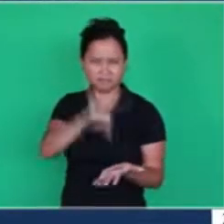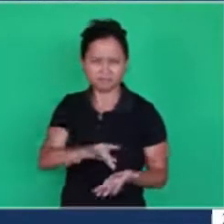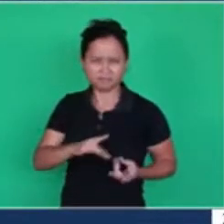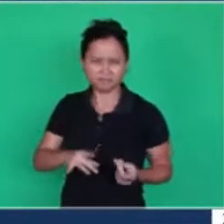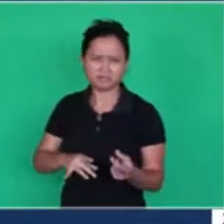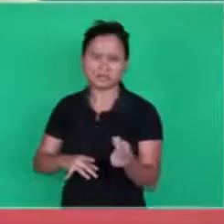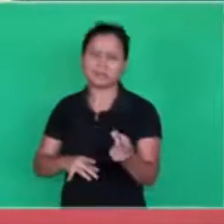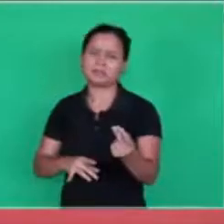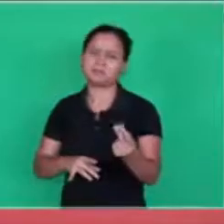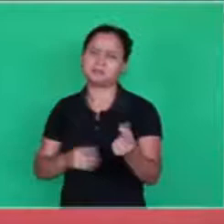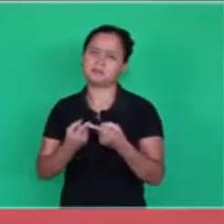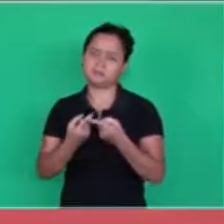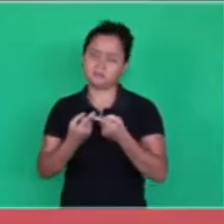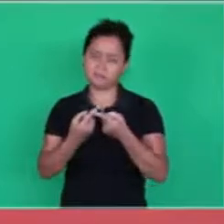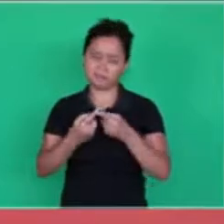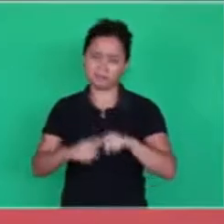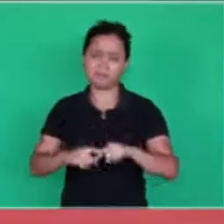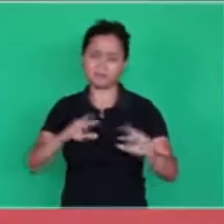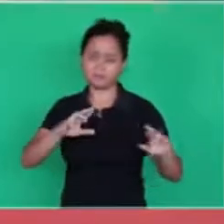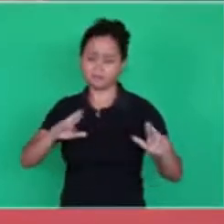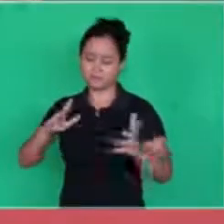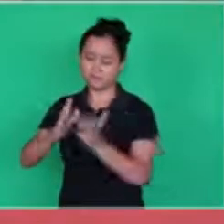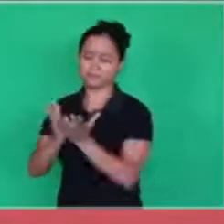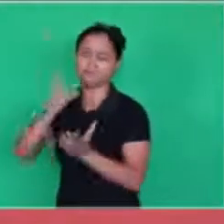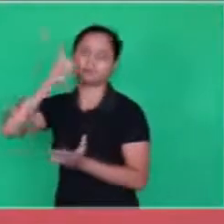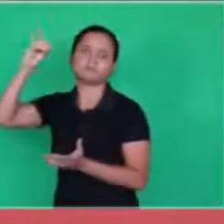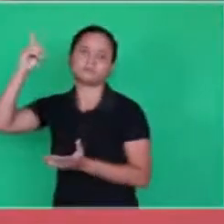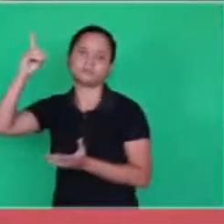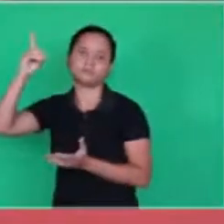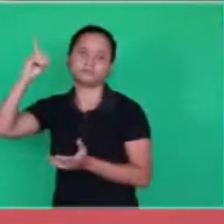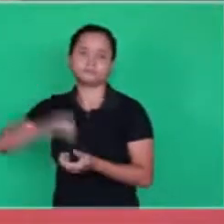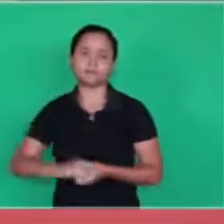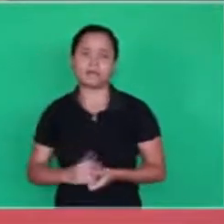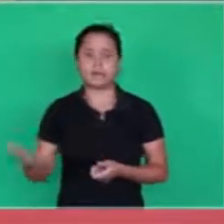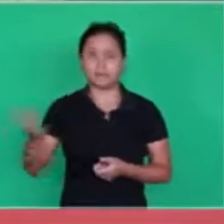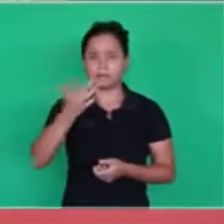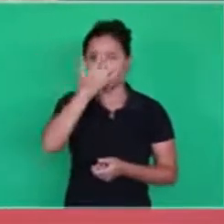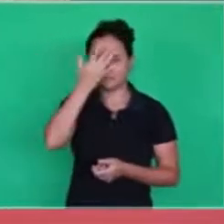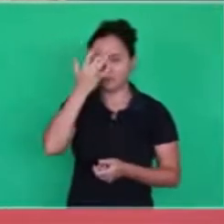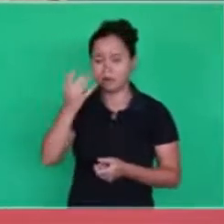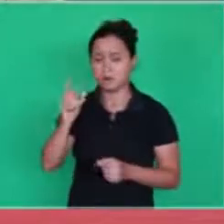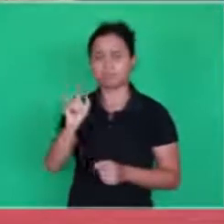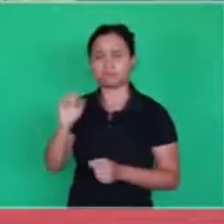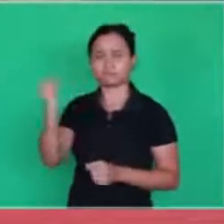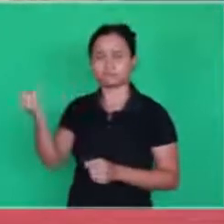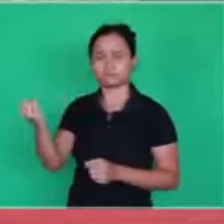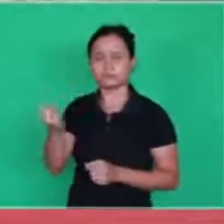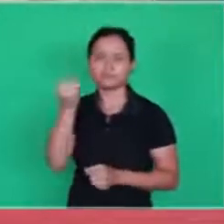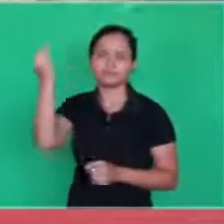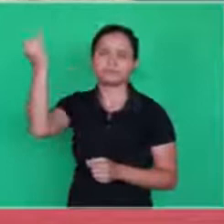aqui, ninguém, por mais importante, o logos de Deus,